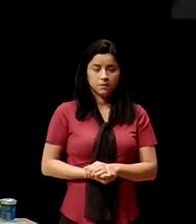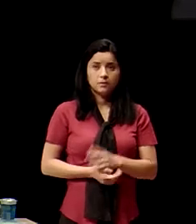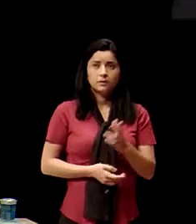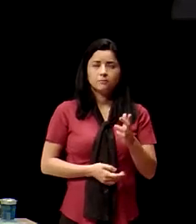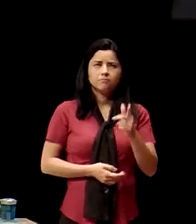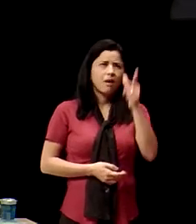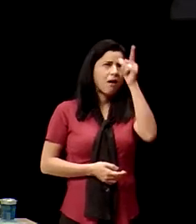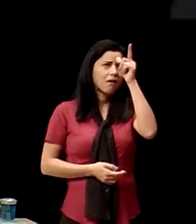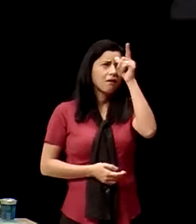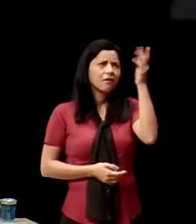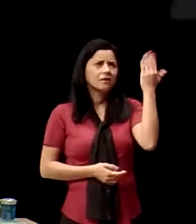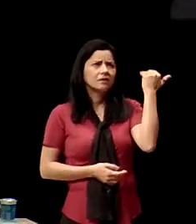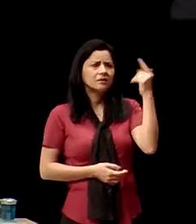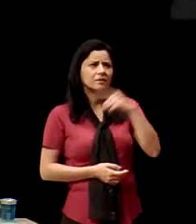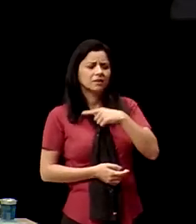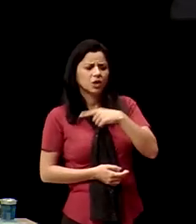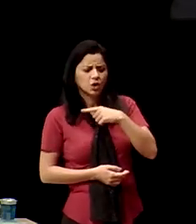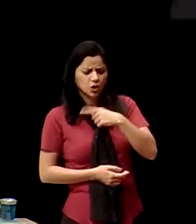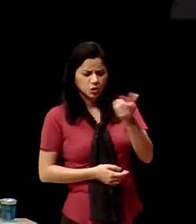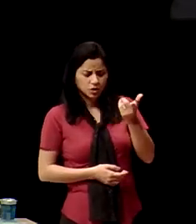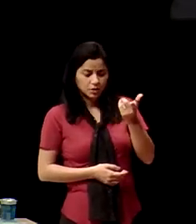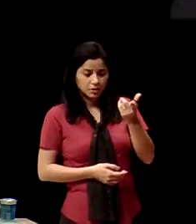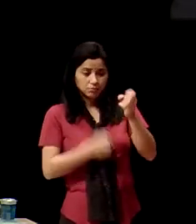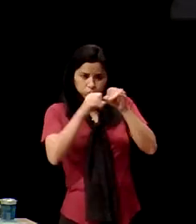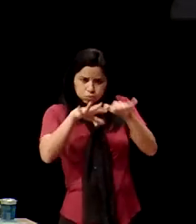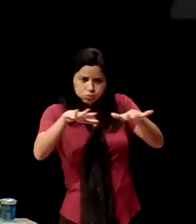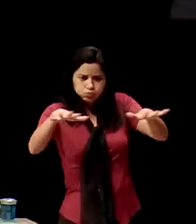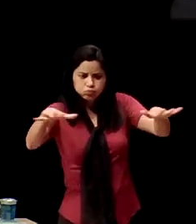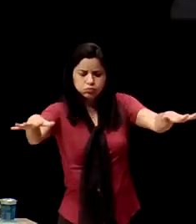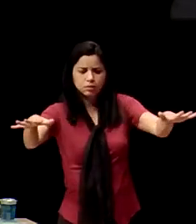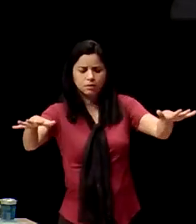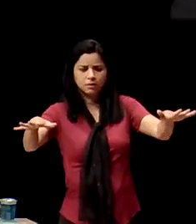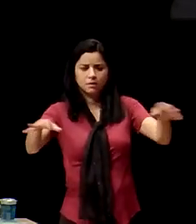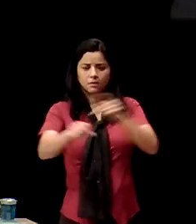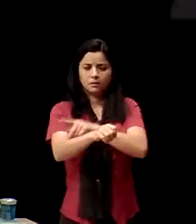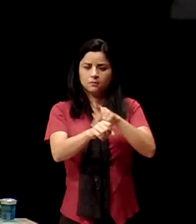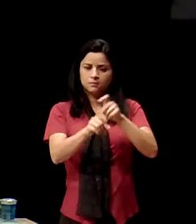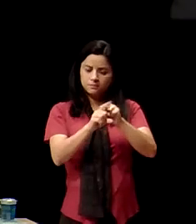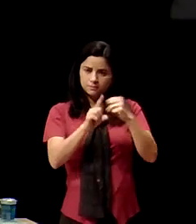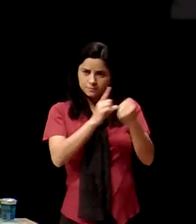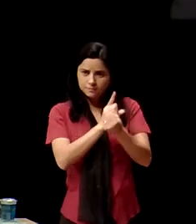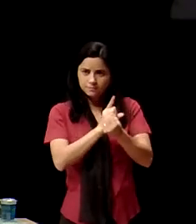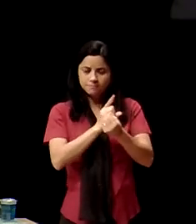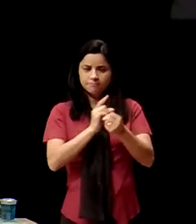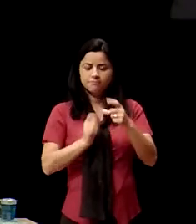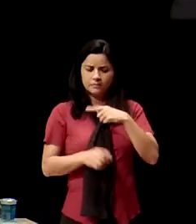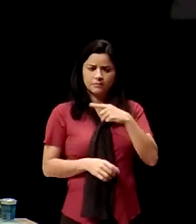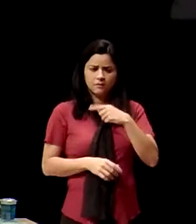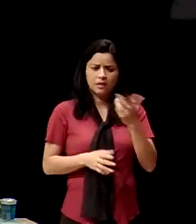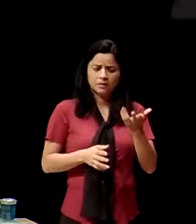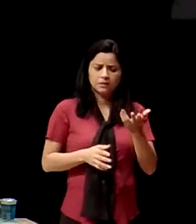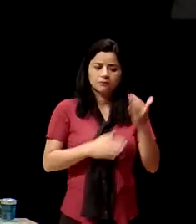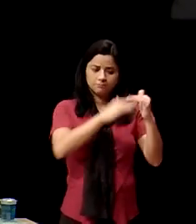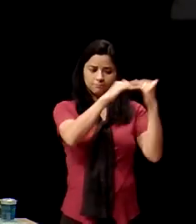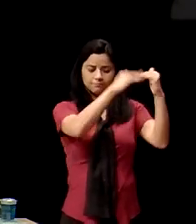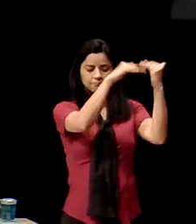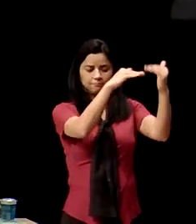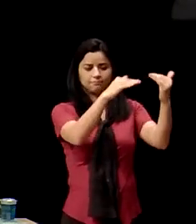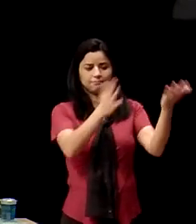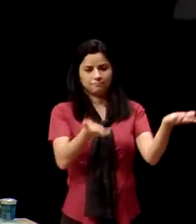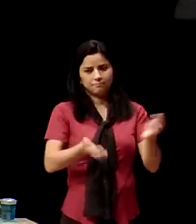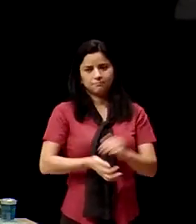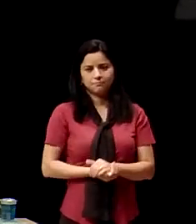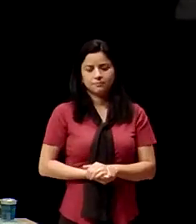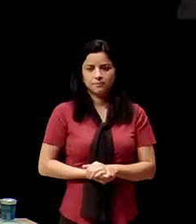Na Alemanha tem sido este efeito deste paradigma da pedagogia social tem sido desenvolvido lá.